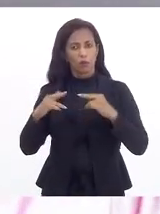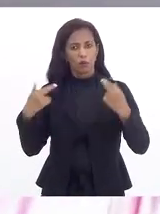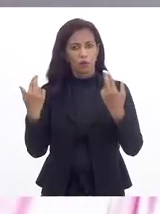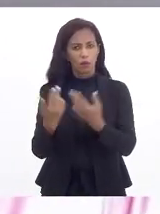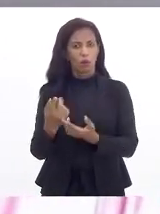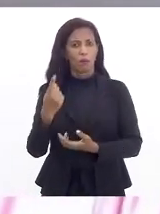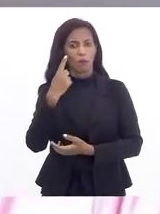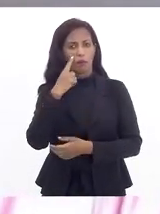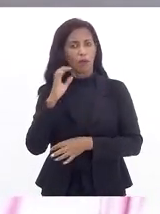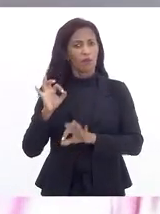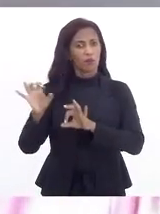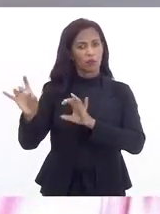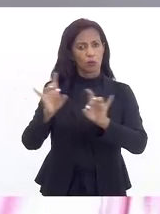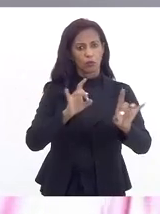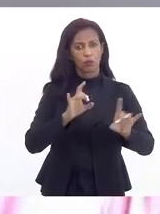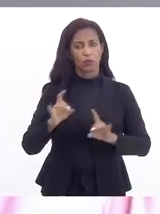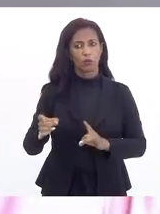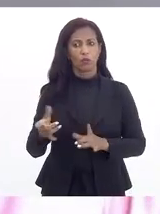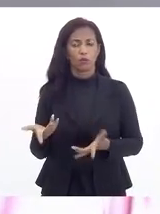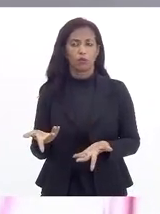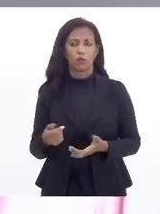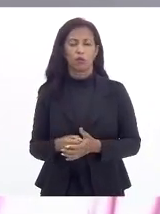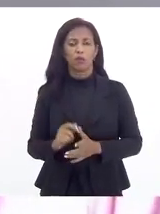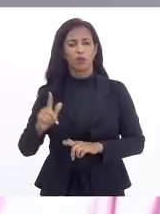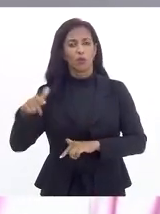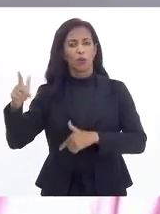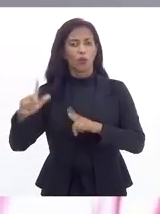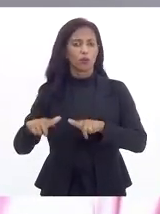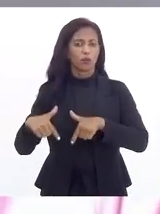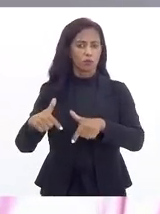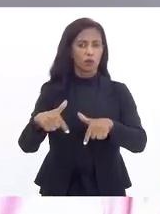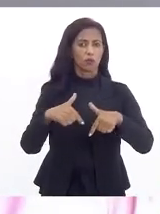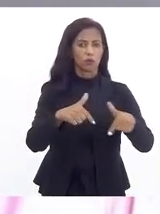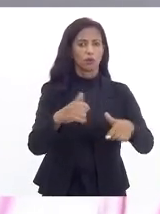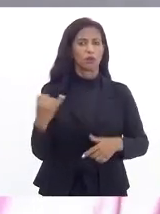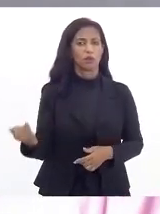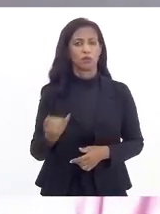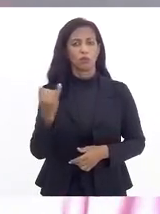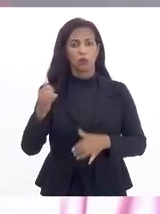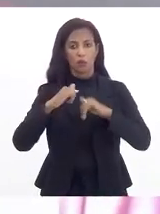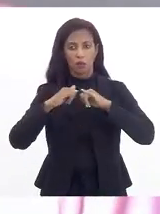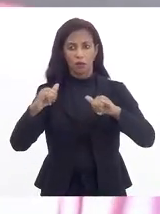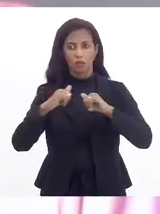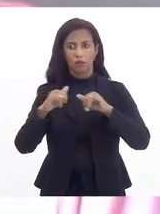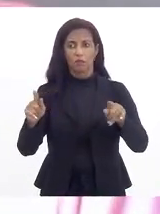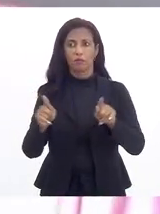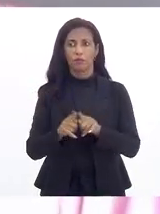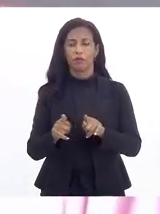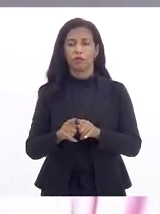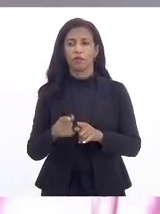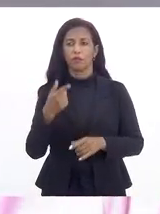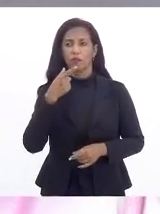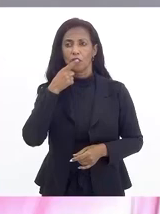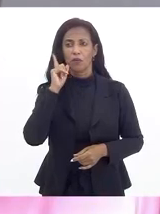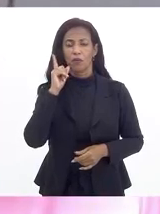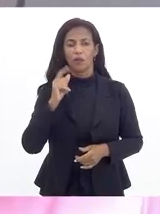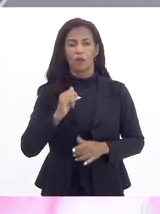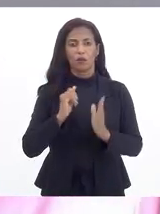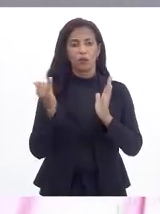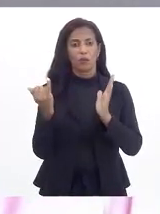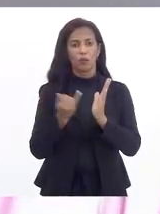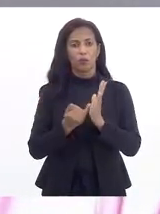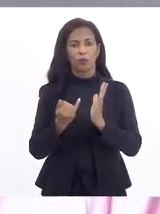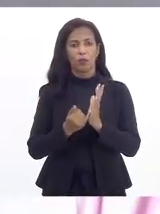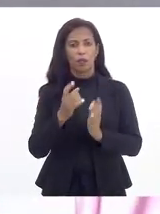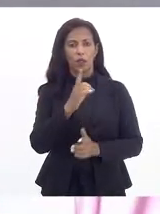para ouvir todas as partes e fazendo outras ações também importantes. Quero aproveitar para comunicar que ontem foi publicado